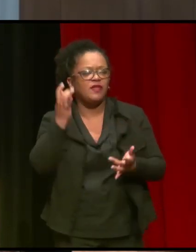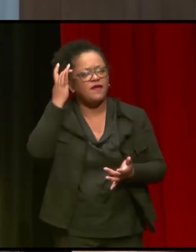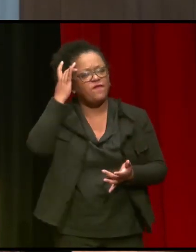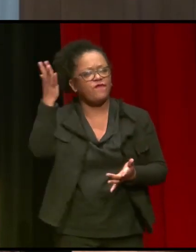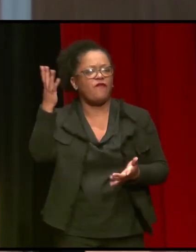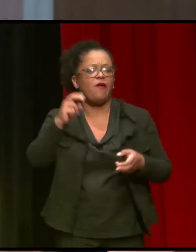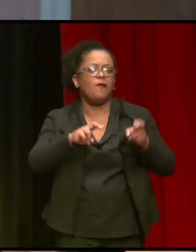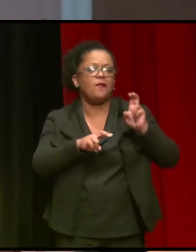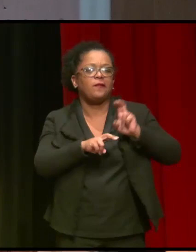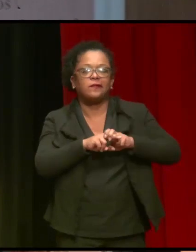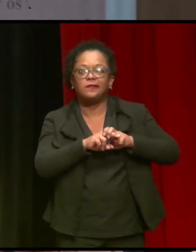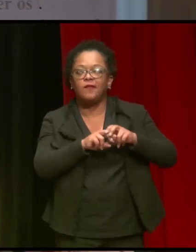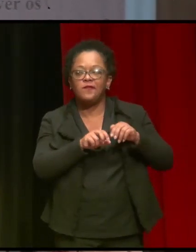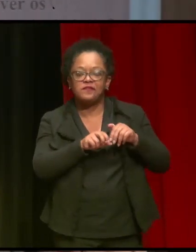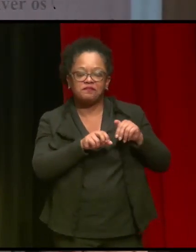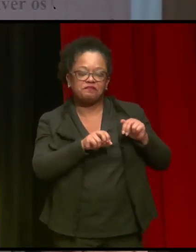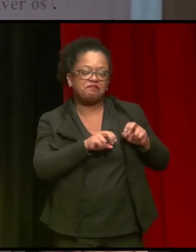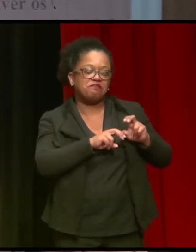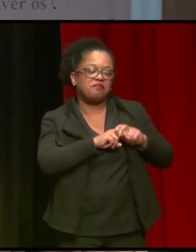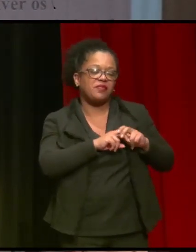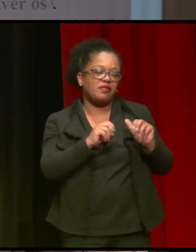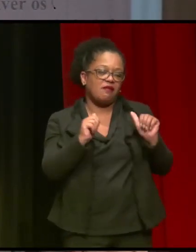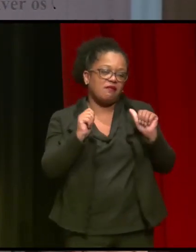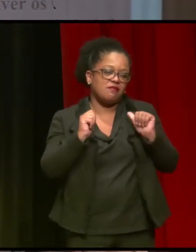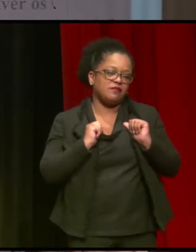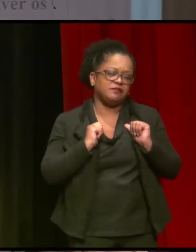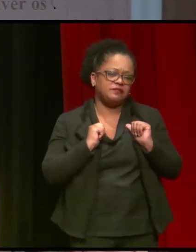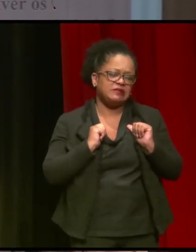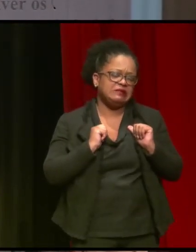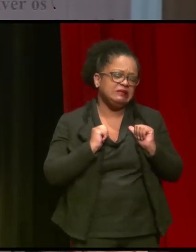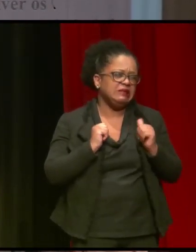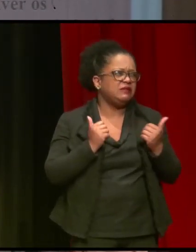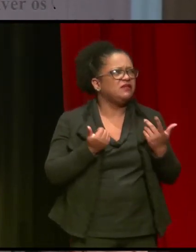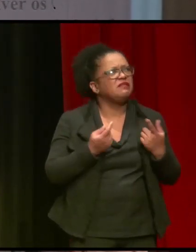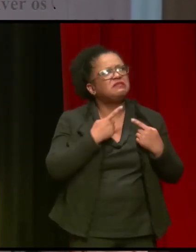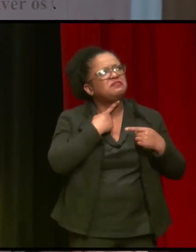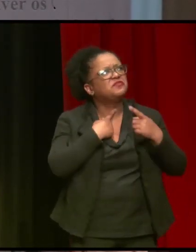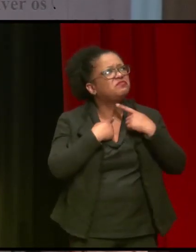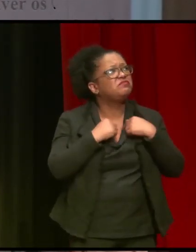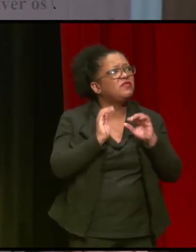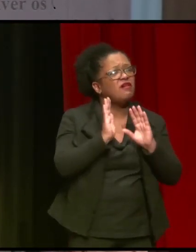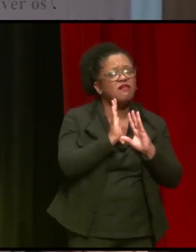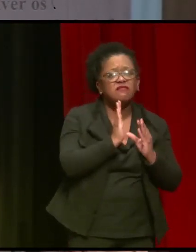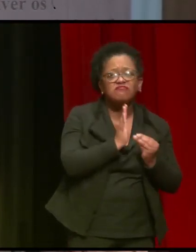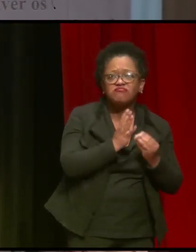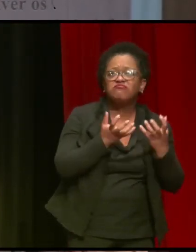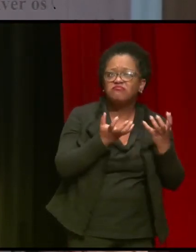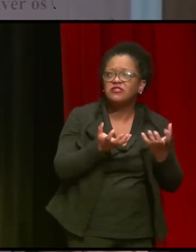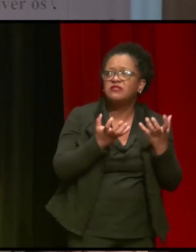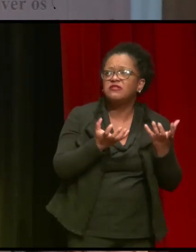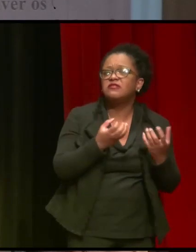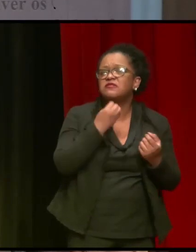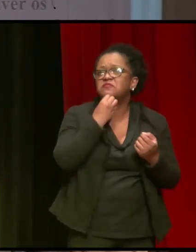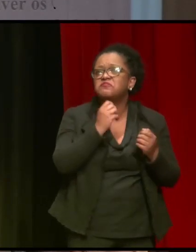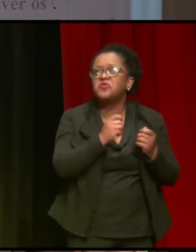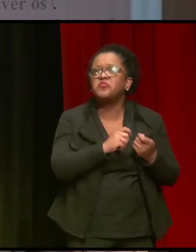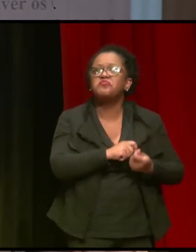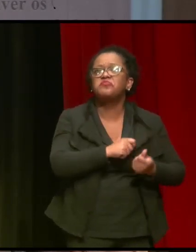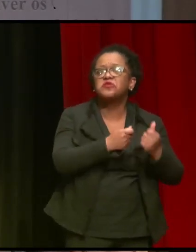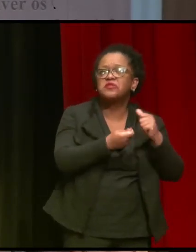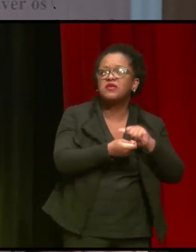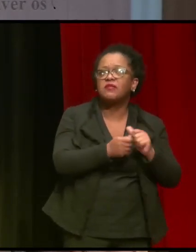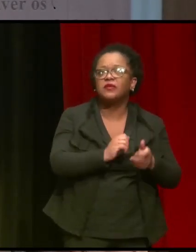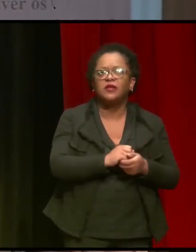cantinho assim, sabe? Ah, rapaz, eu queria tanto ter uma coisa na minha igreja, rapaz, como eu queria... Aí fica chorando no